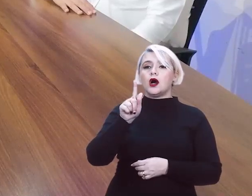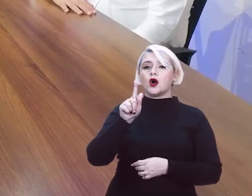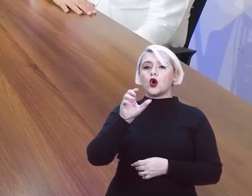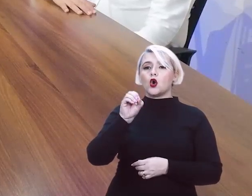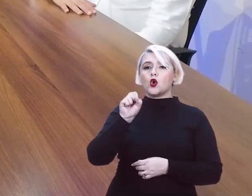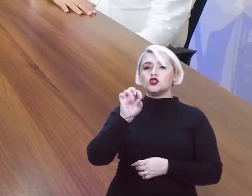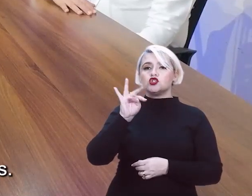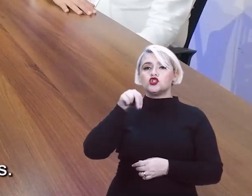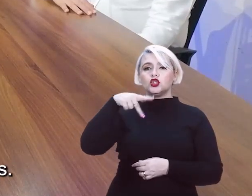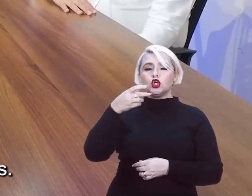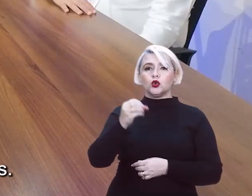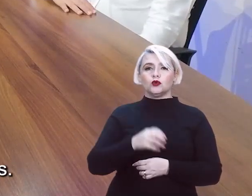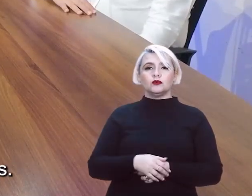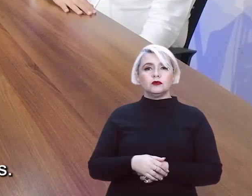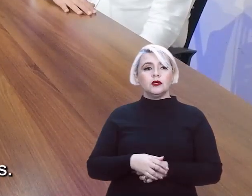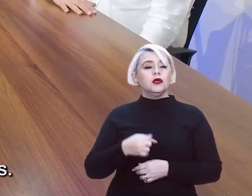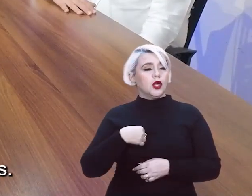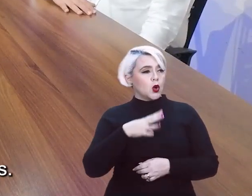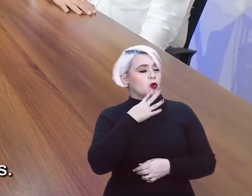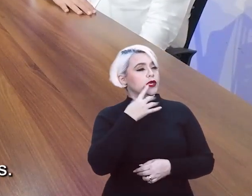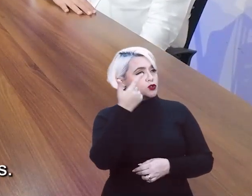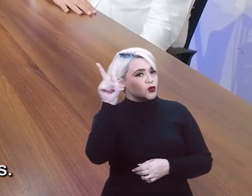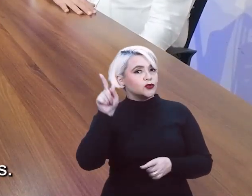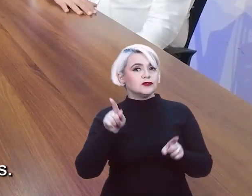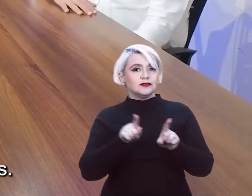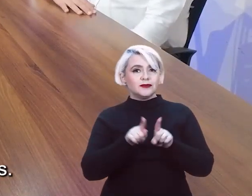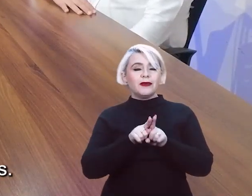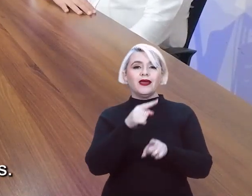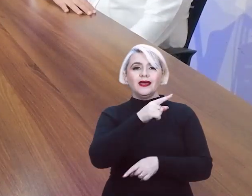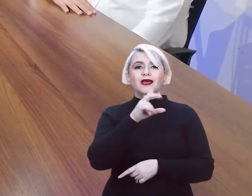Nascido e morto na África. E eu conheço outro, o Dumas.